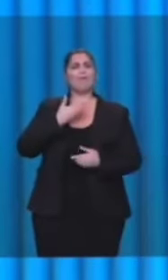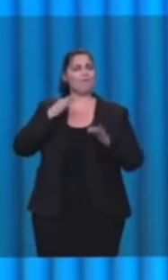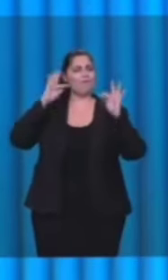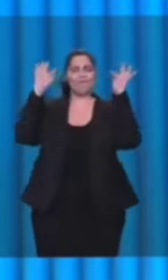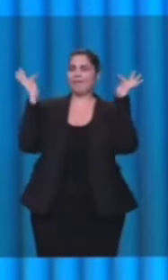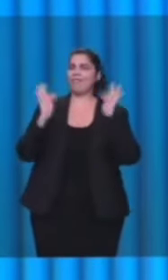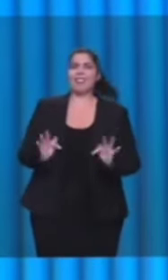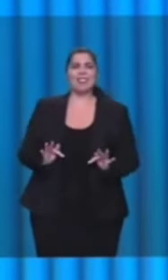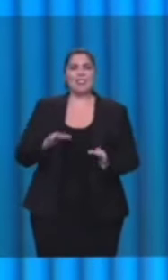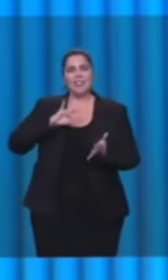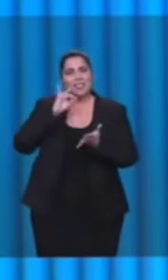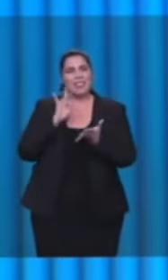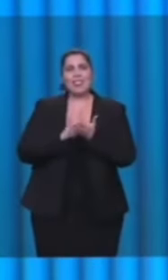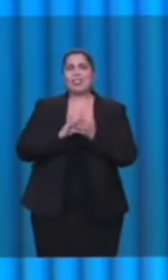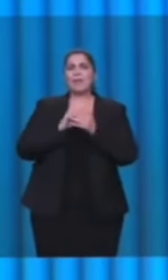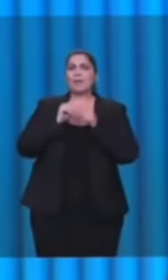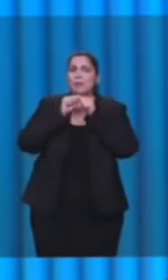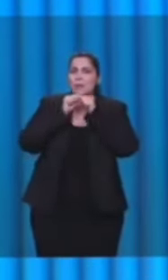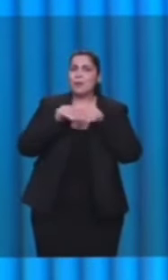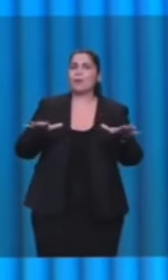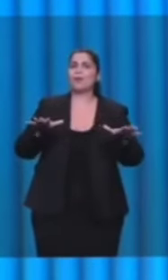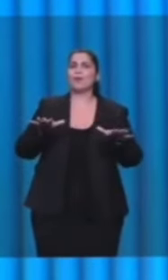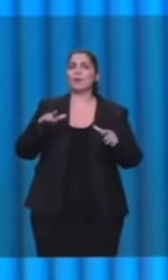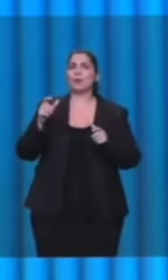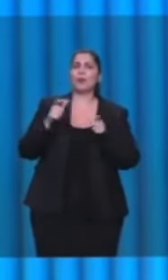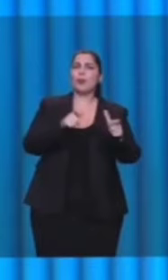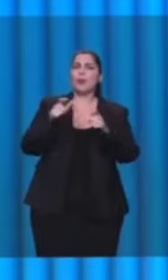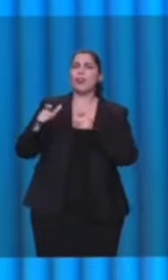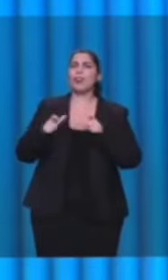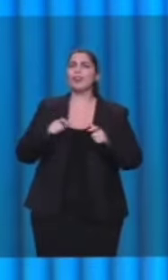chegue aonde tem que chegar, a você,